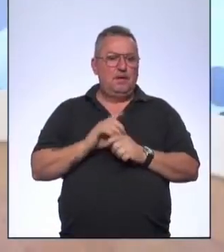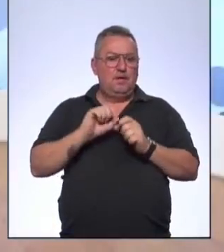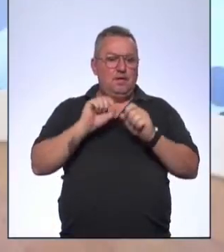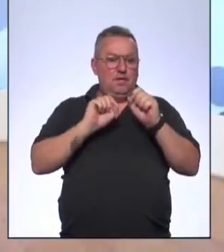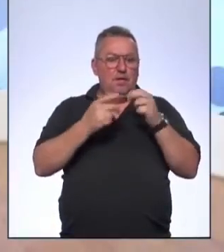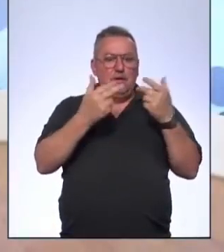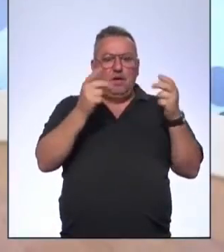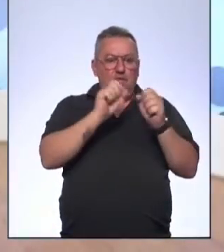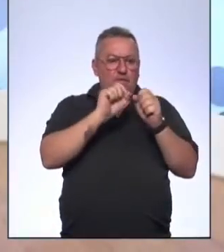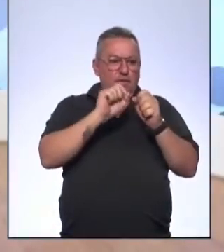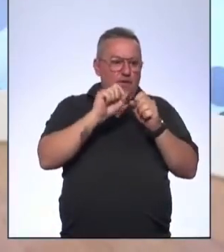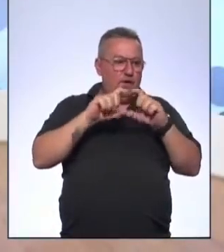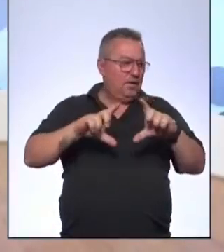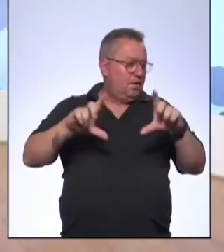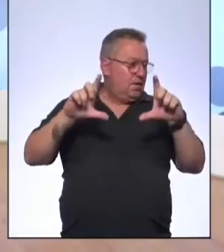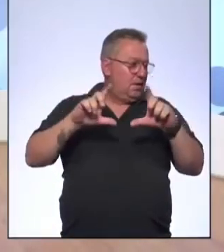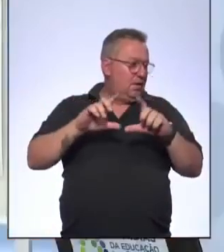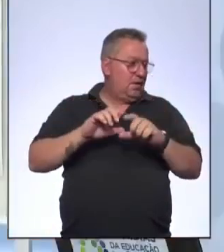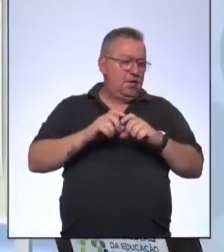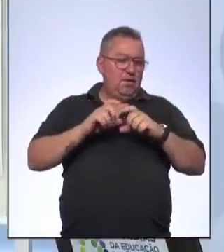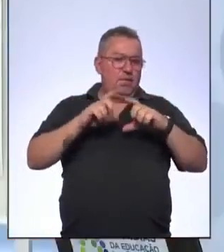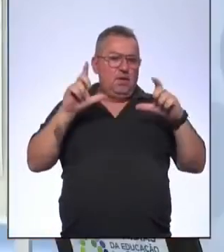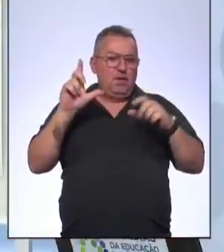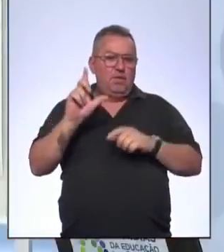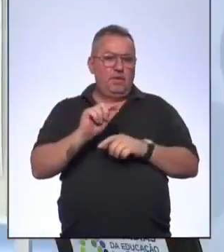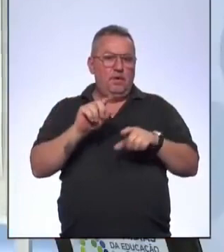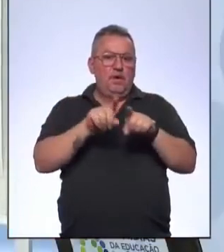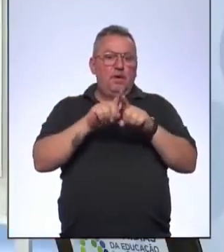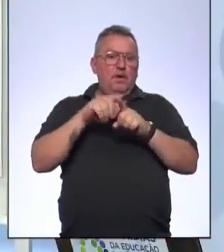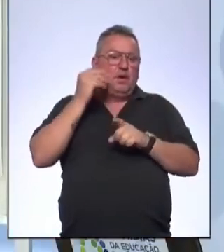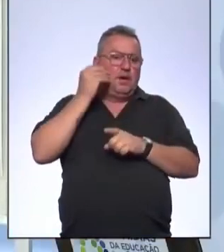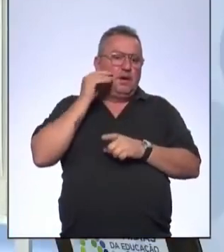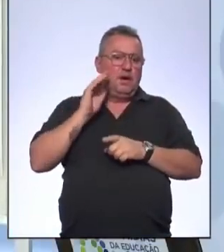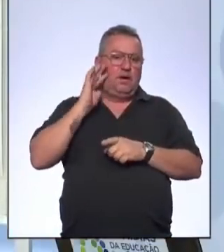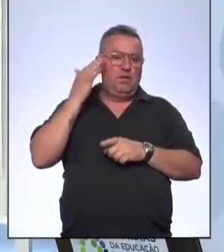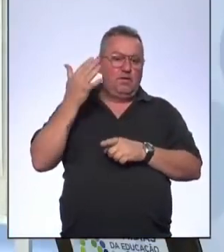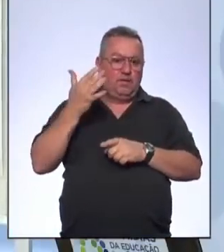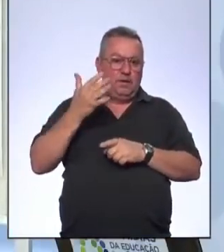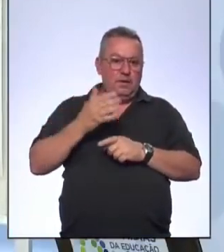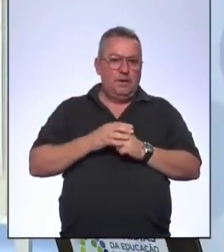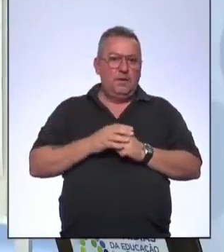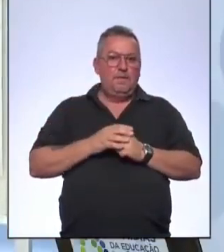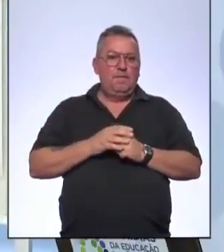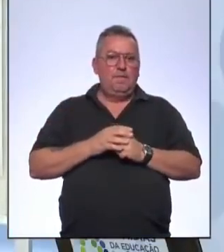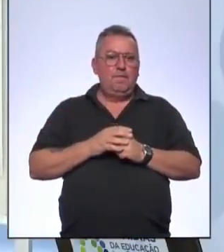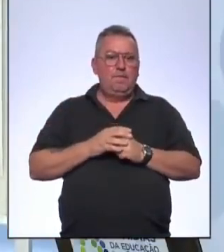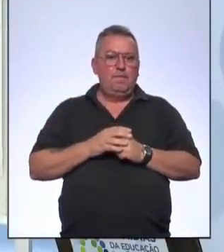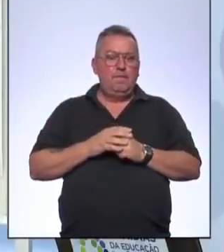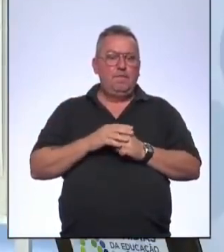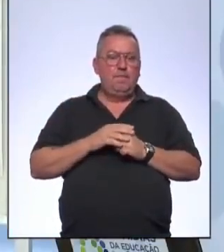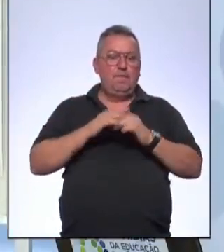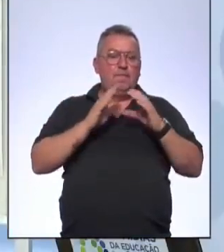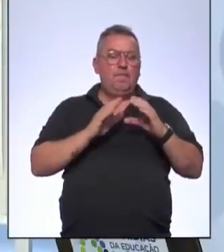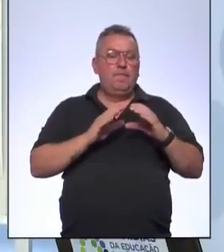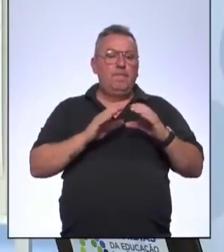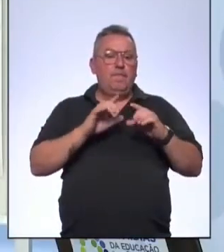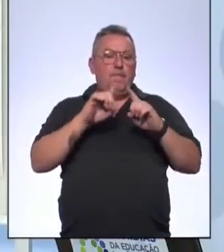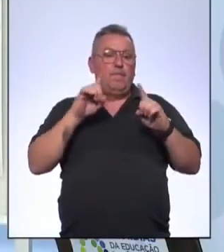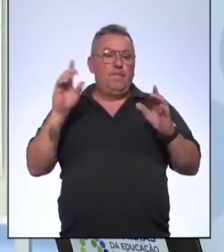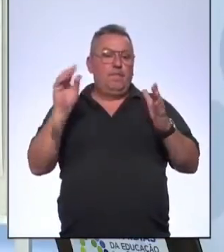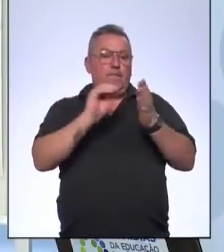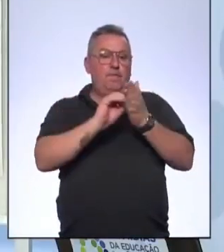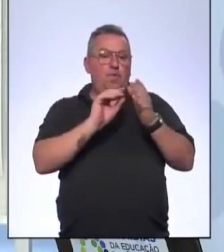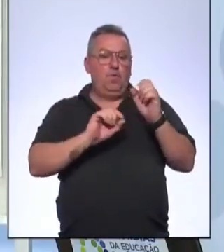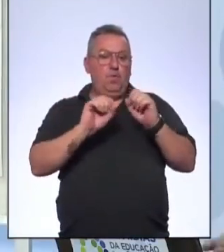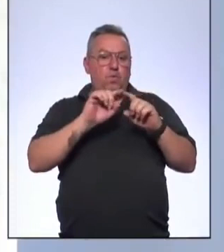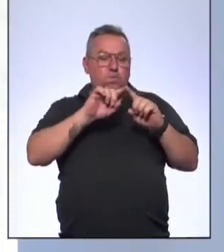nem foi feito ali na tela. Maior menos o menor e tentar resolver. Então, a área, no caso ali, eu vou colocar